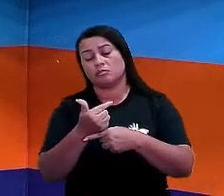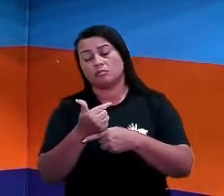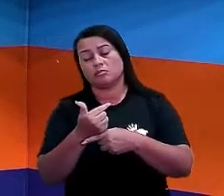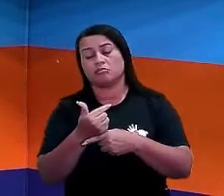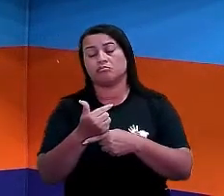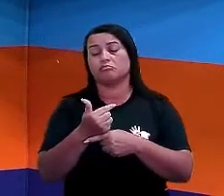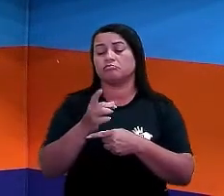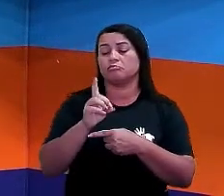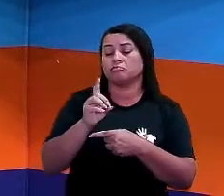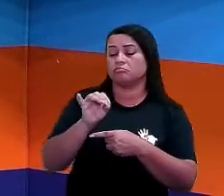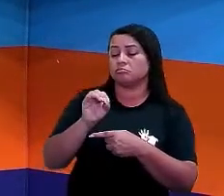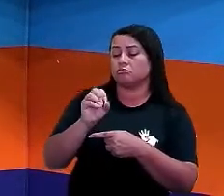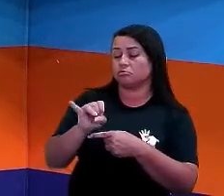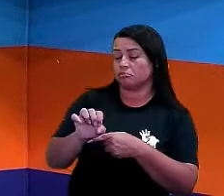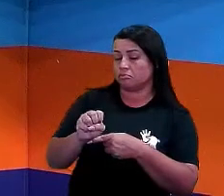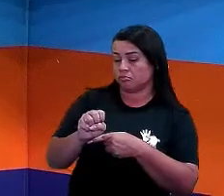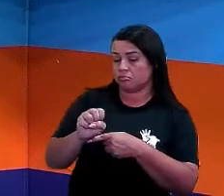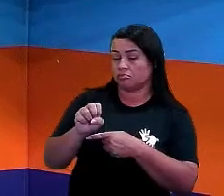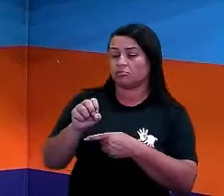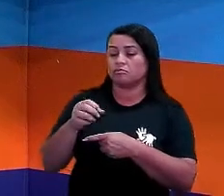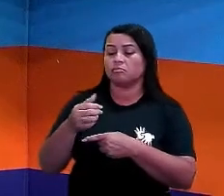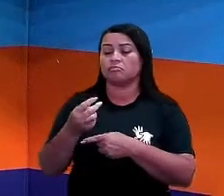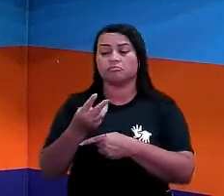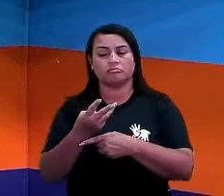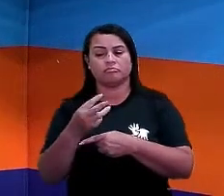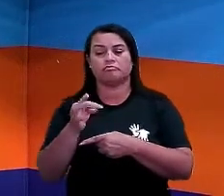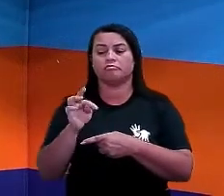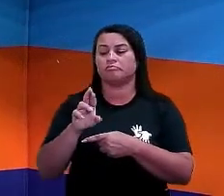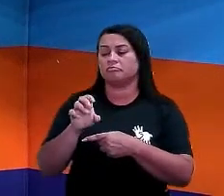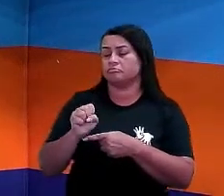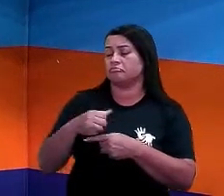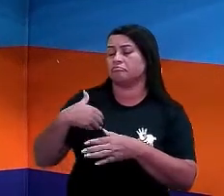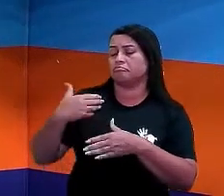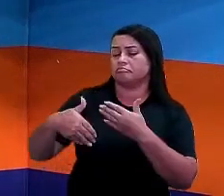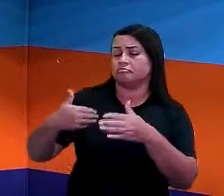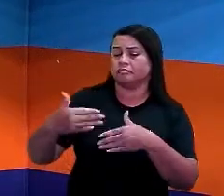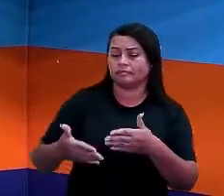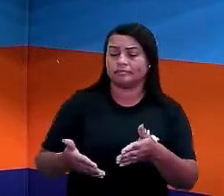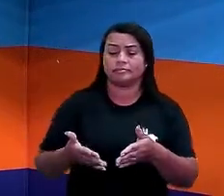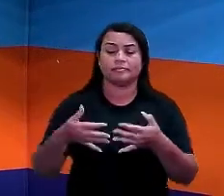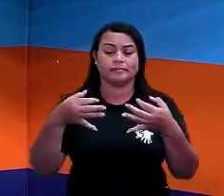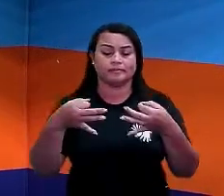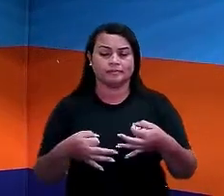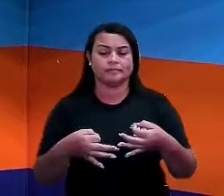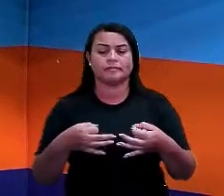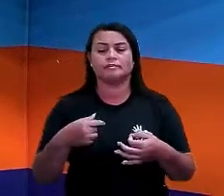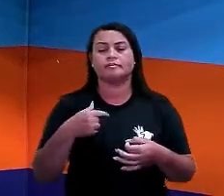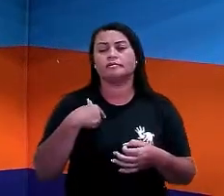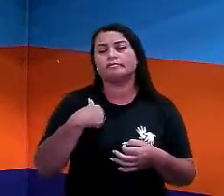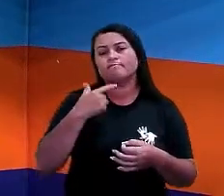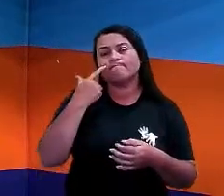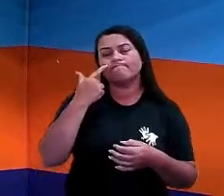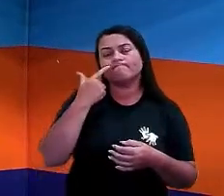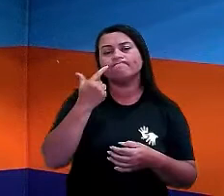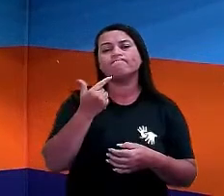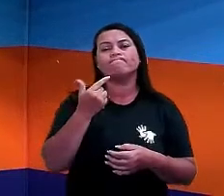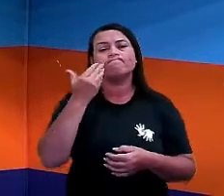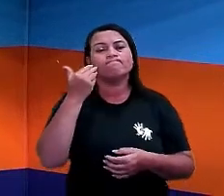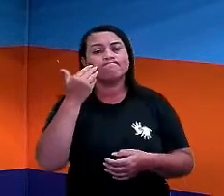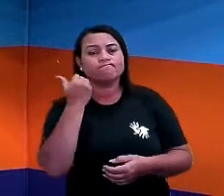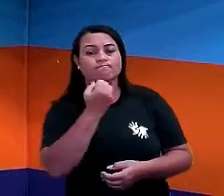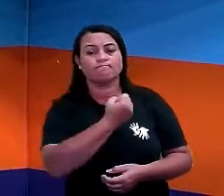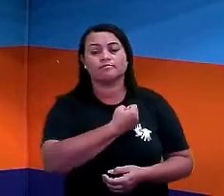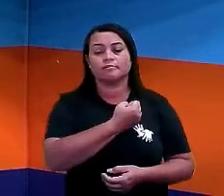3 nonos. E assim sucessivamente. Tá certo? Então, quando eu estou pegando os números que o denominador vai